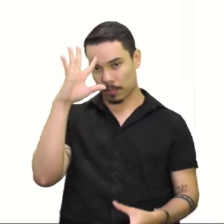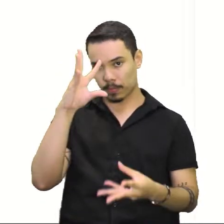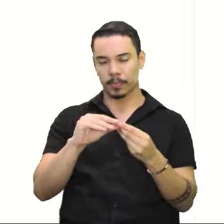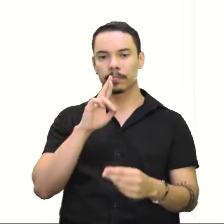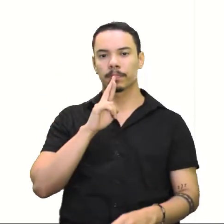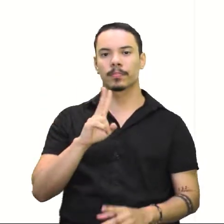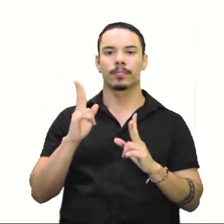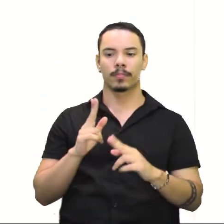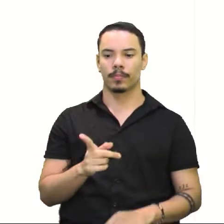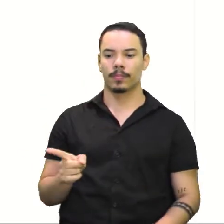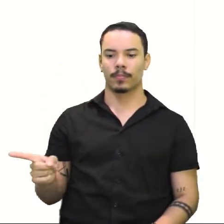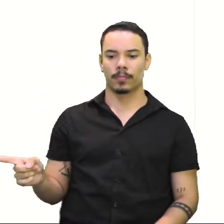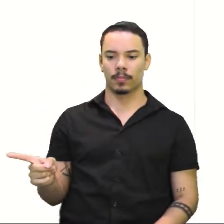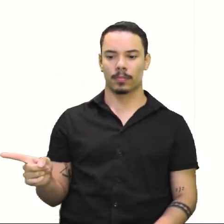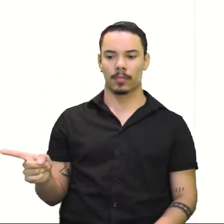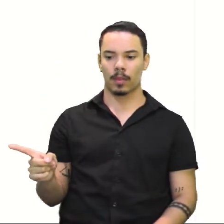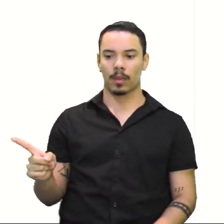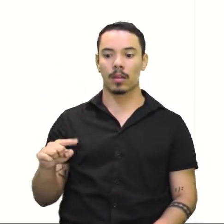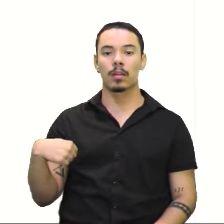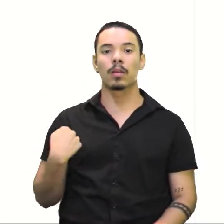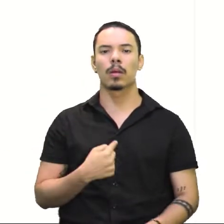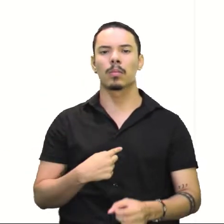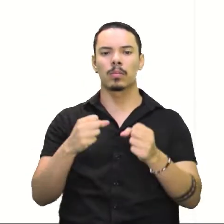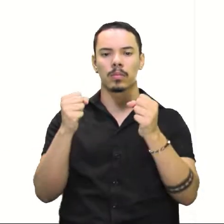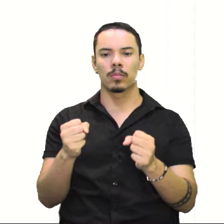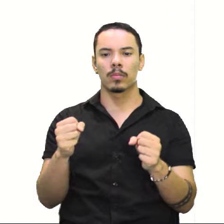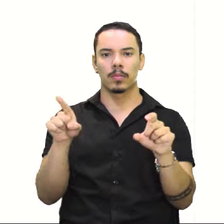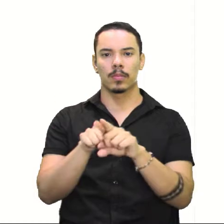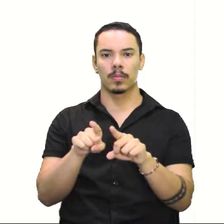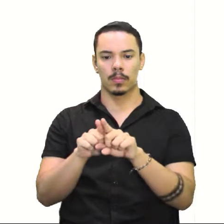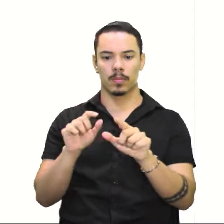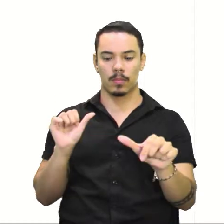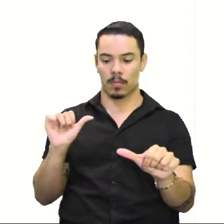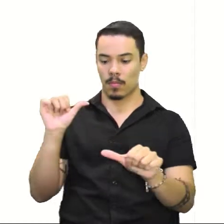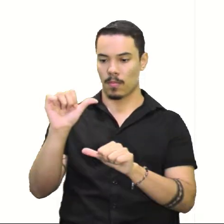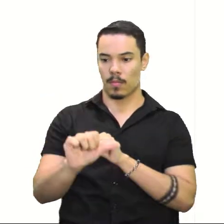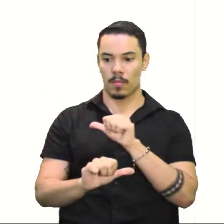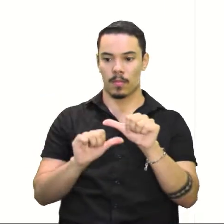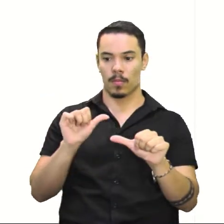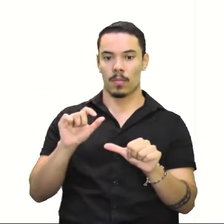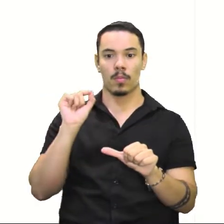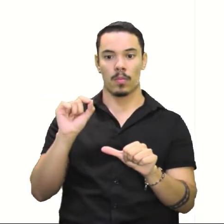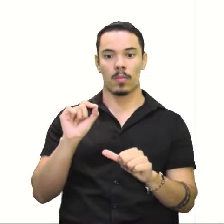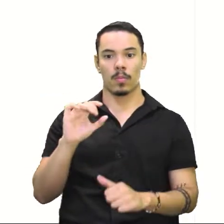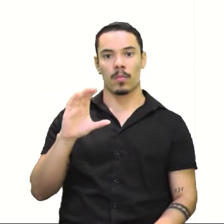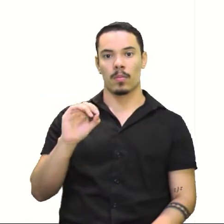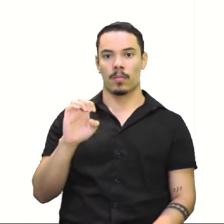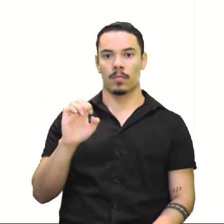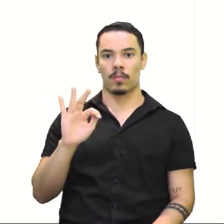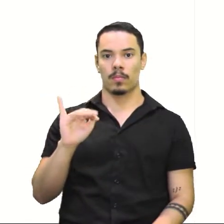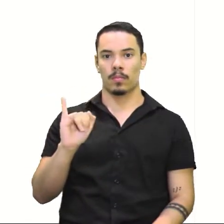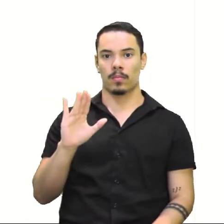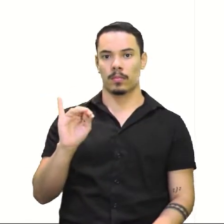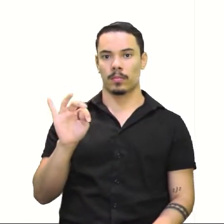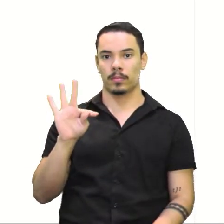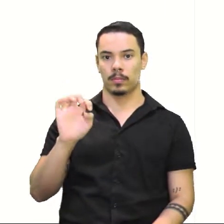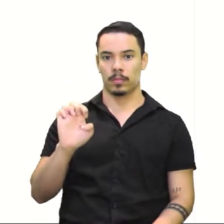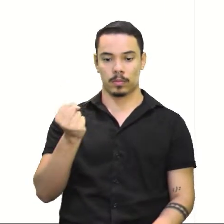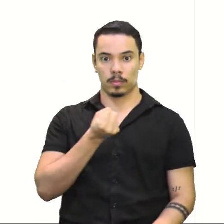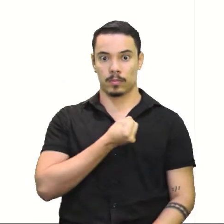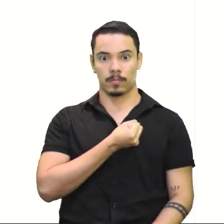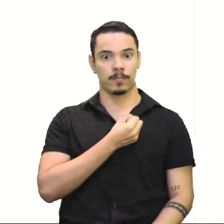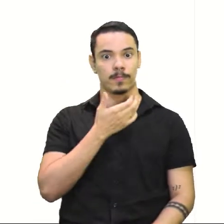assim, entendeu? Podíamos até dar uma reformulada aqui, não é? Os seus coeficientes numéricos, para ficar melhor,